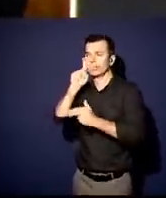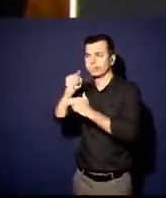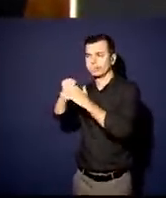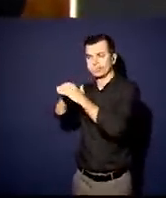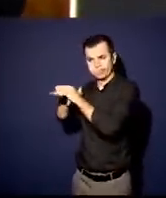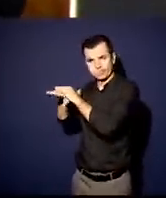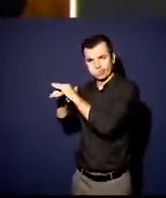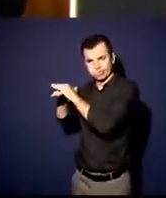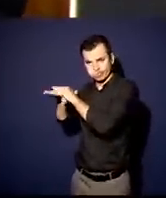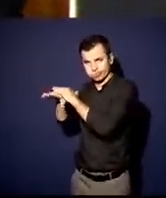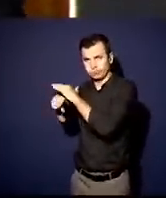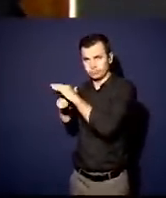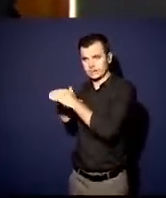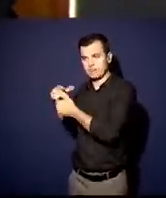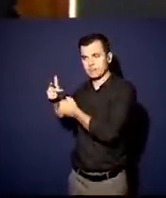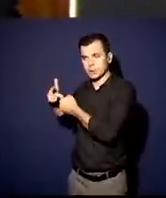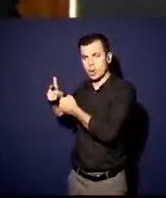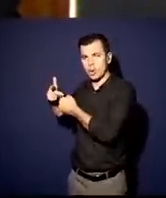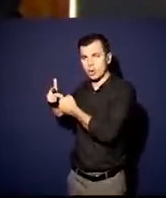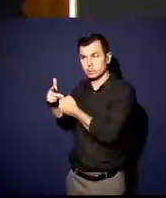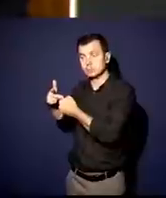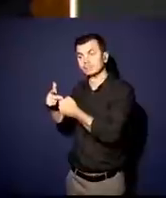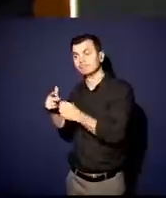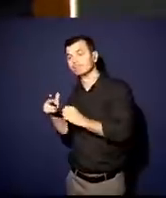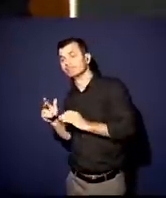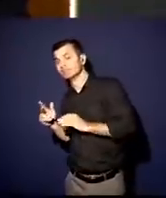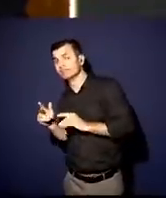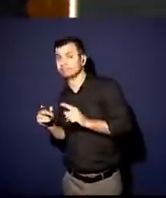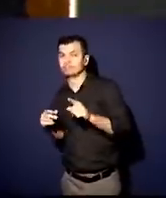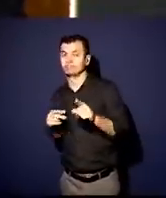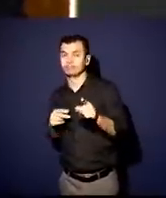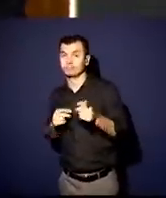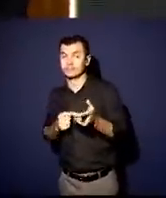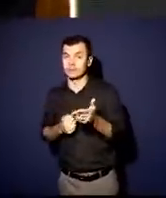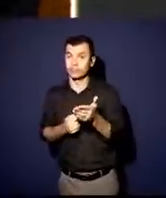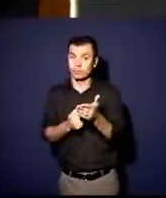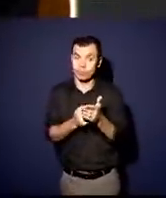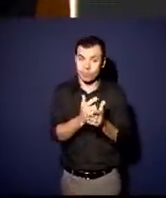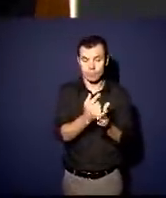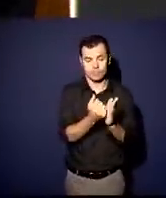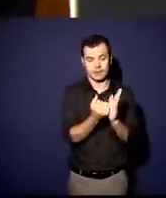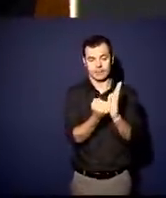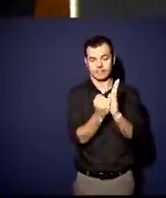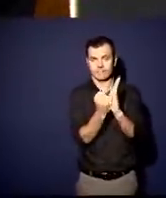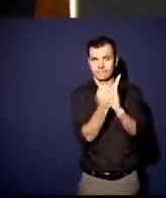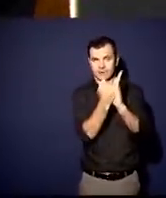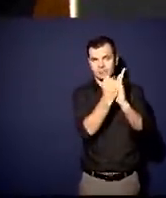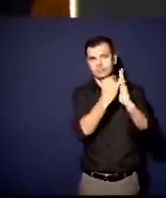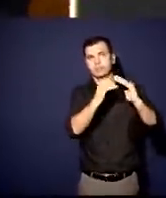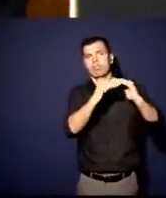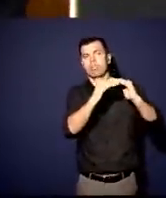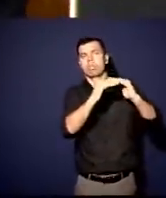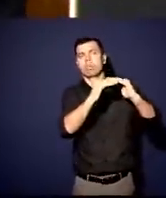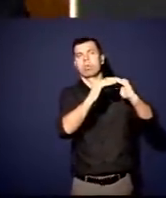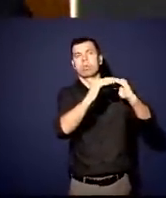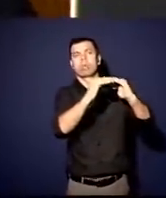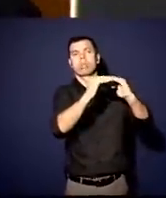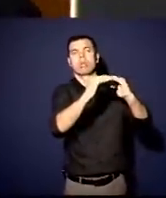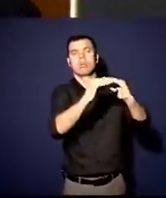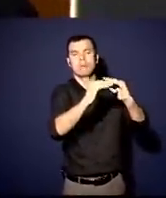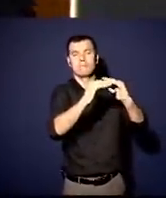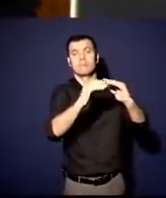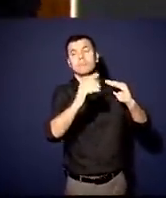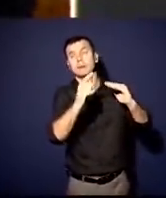ver abaixo disso. Então, sim, você compra uma inflação que não vai ser abaixo disso, né? E ainda tem um